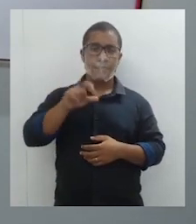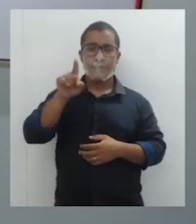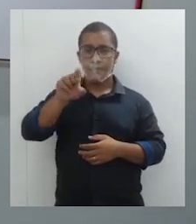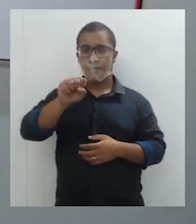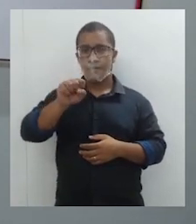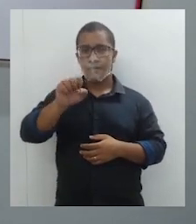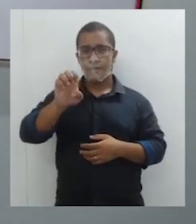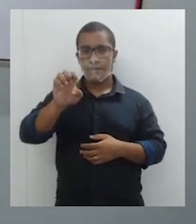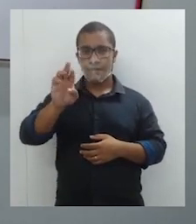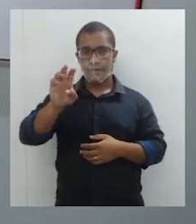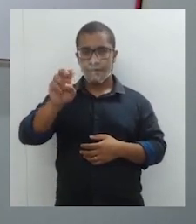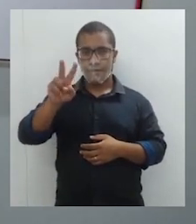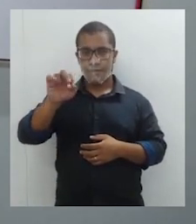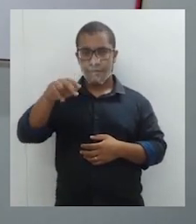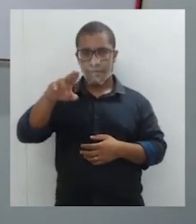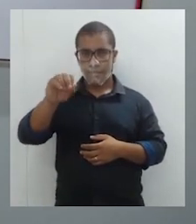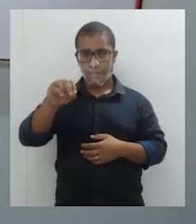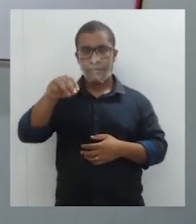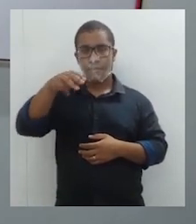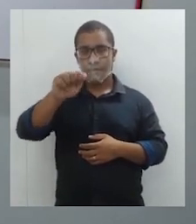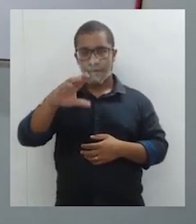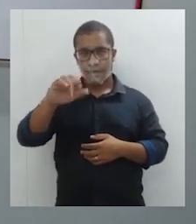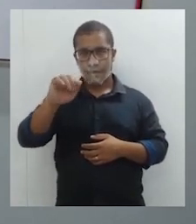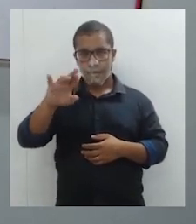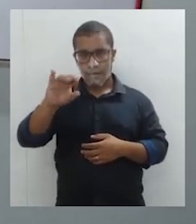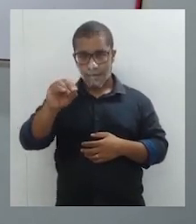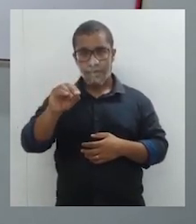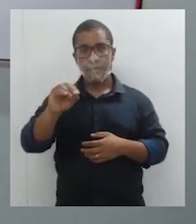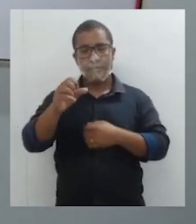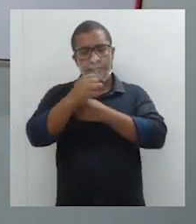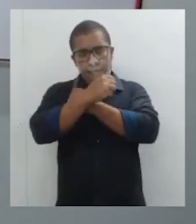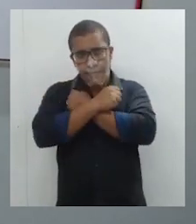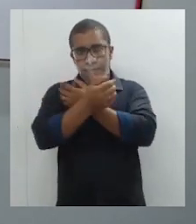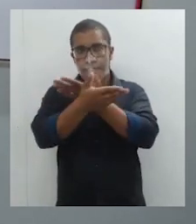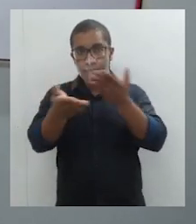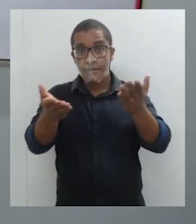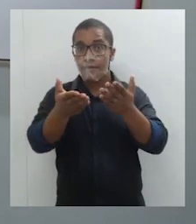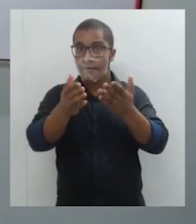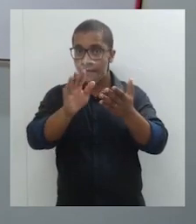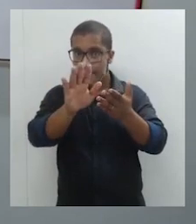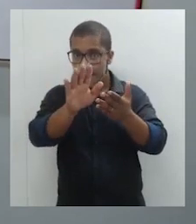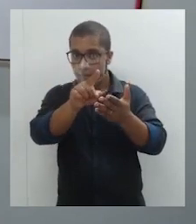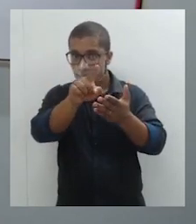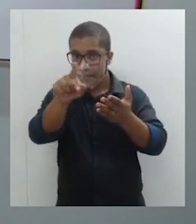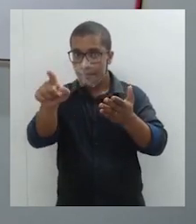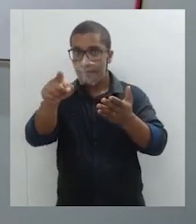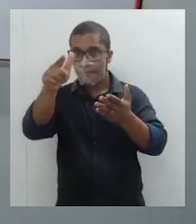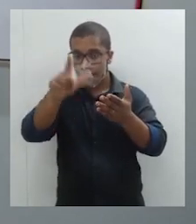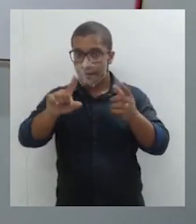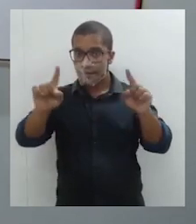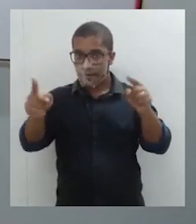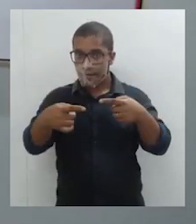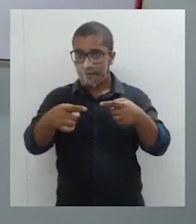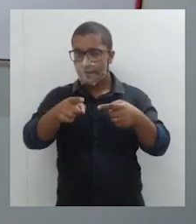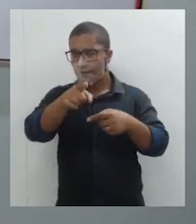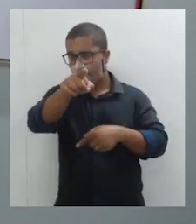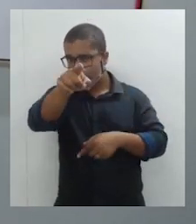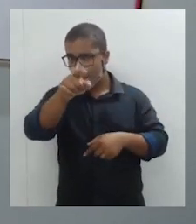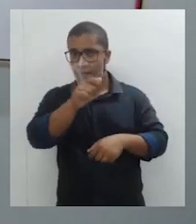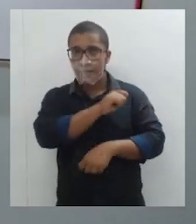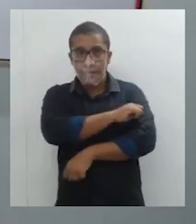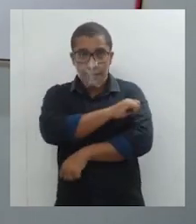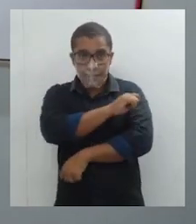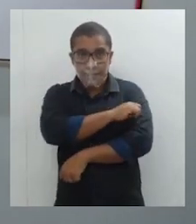marcar um forte abraço para todos vocês e se deixo mais uma vez Volto ao desafio você